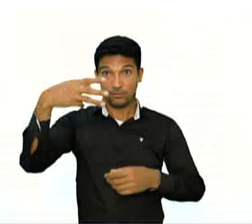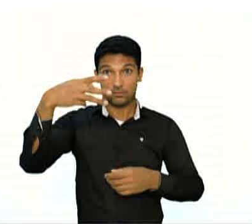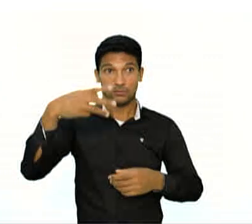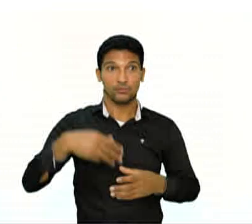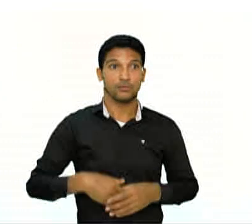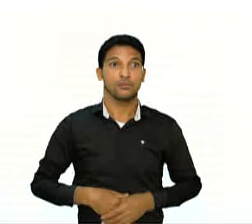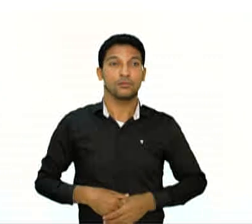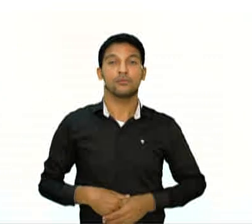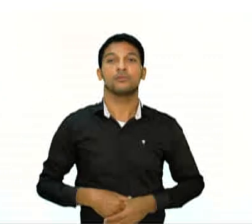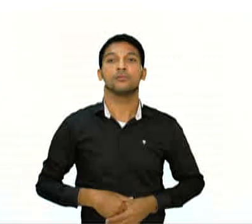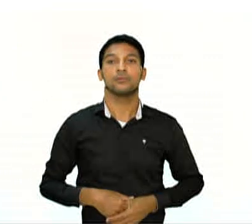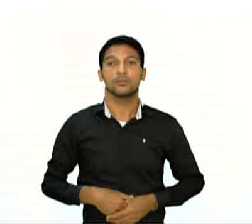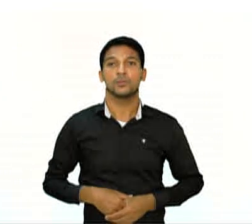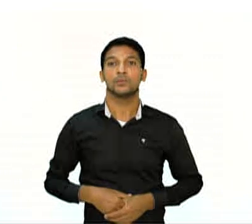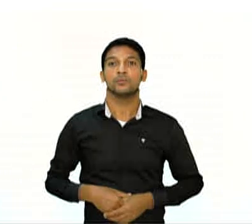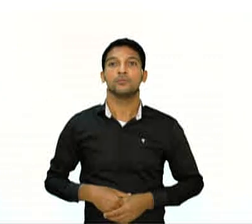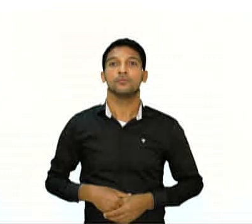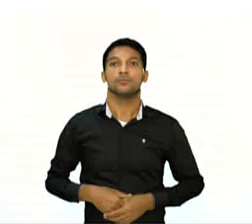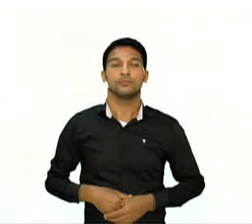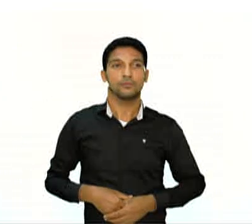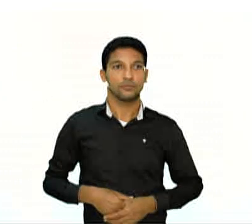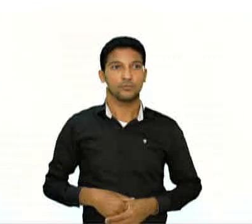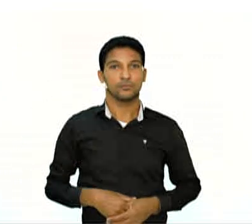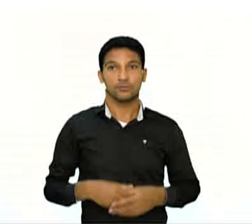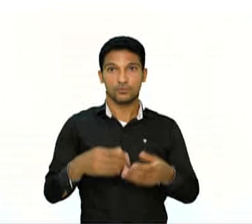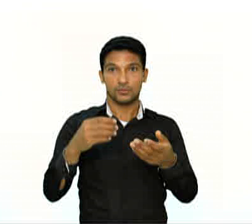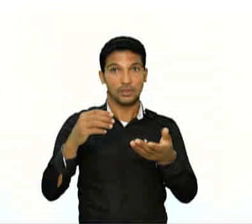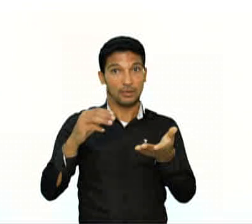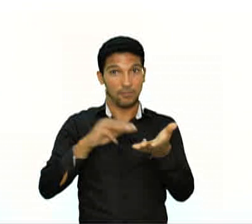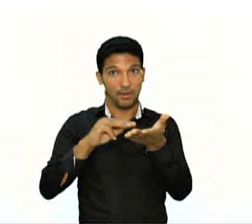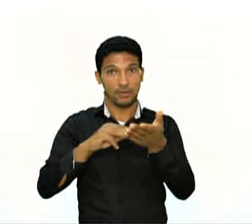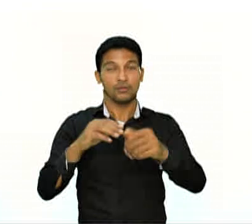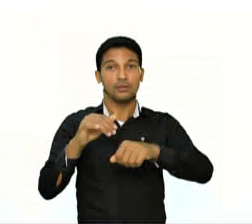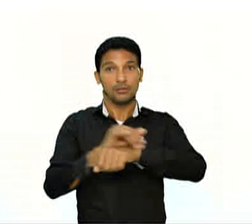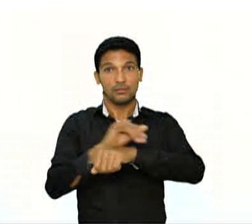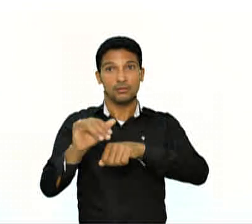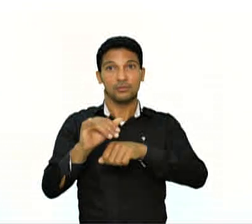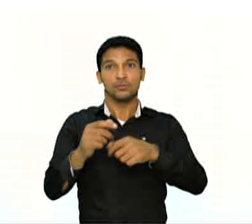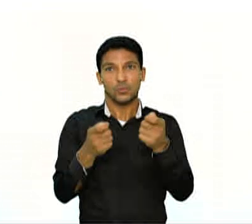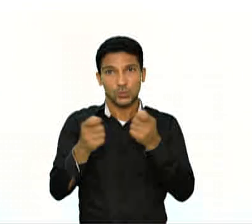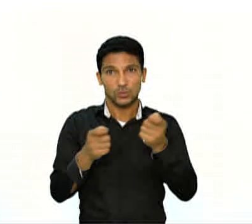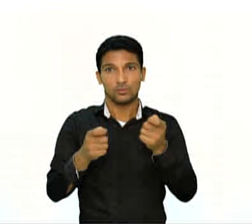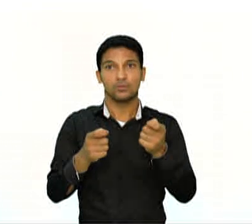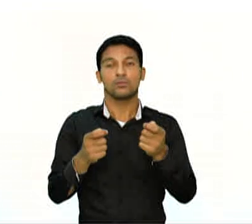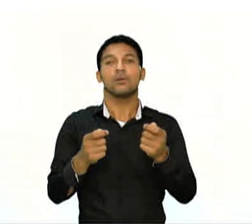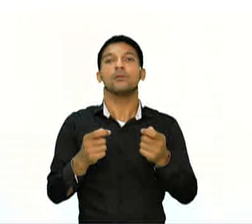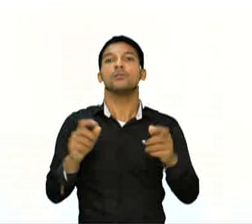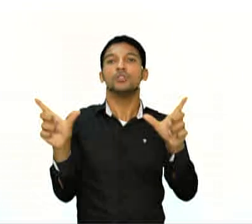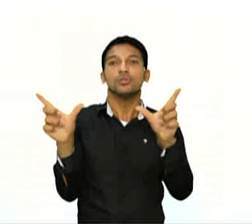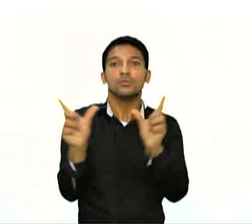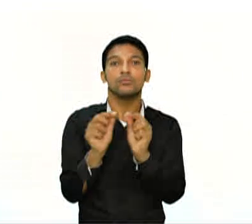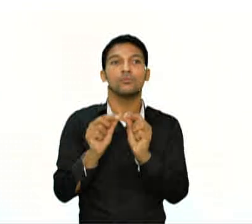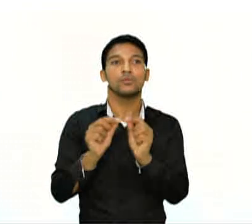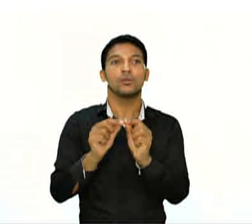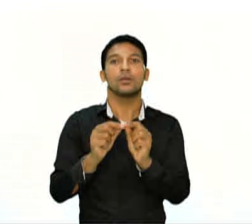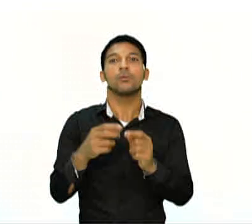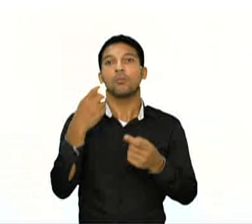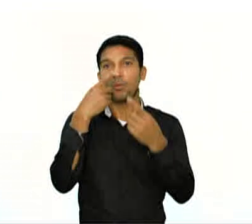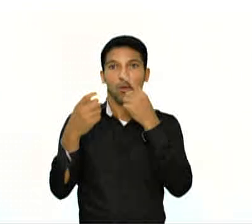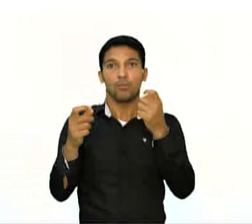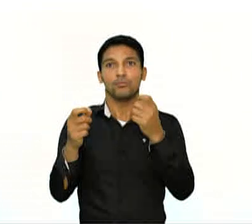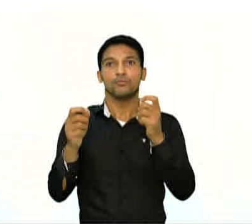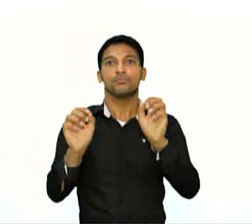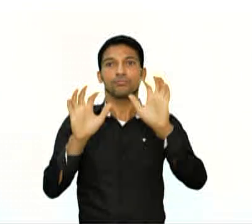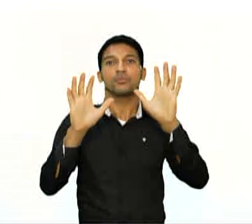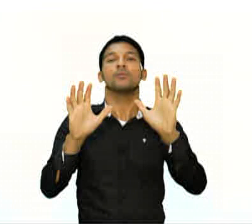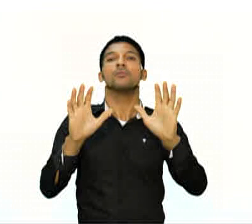controle reduzem níveis de emissão de efluentes e garantem a sustentabilidade de um determinado espaço.